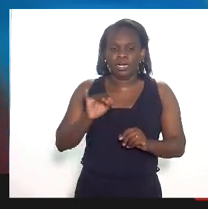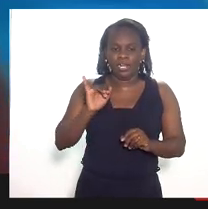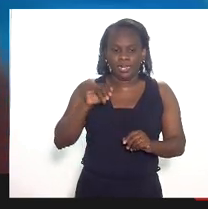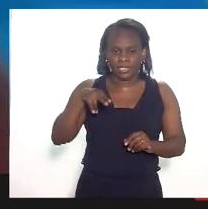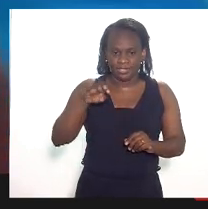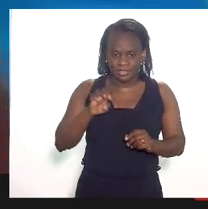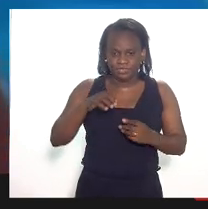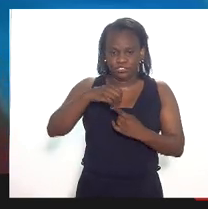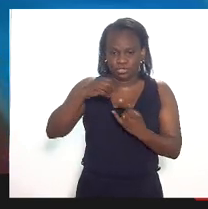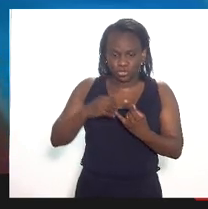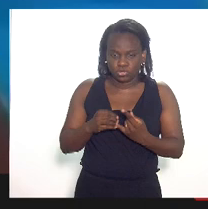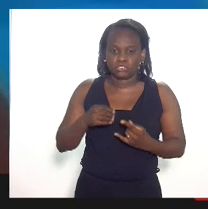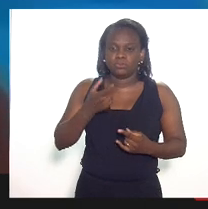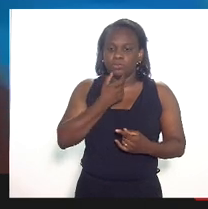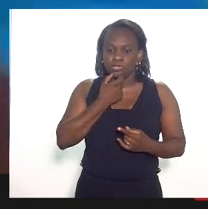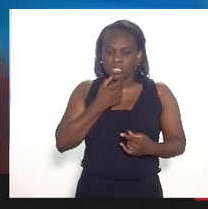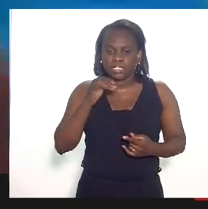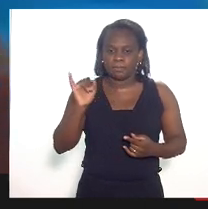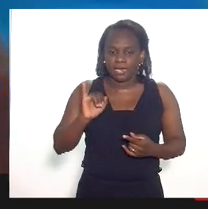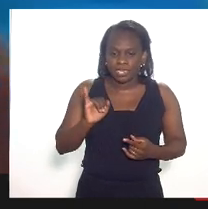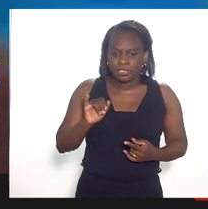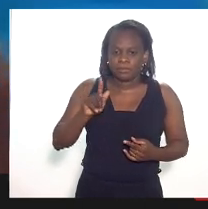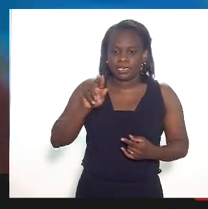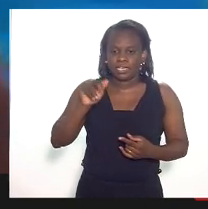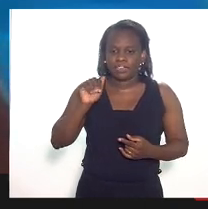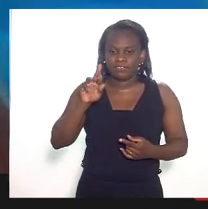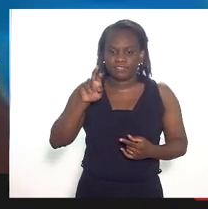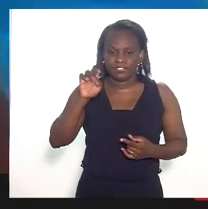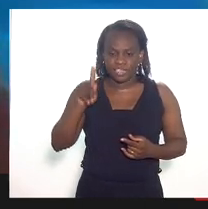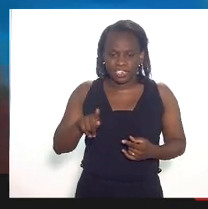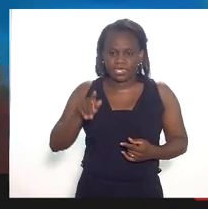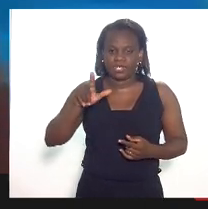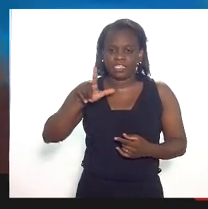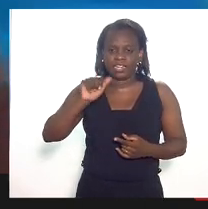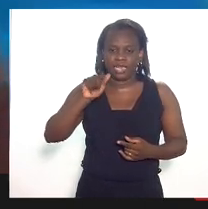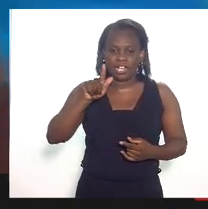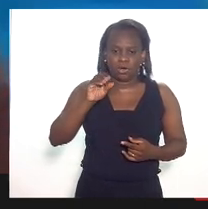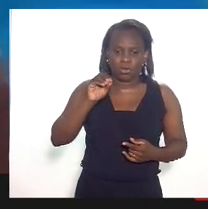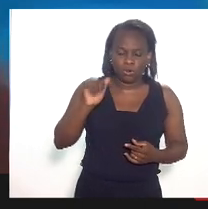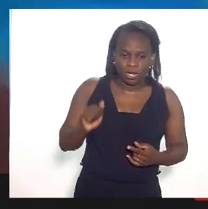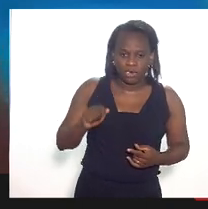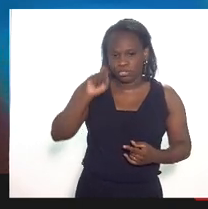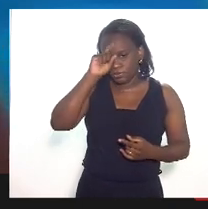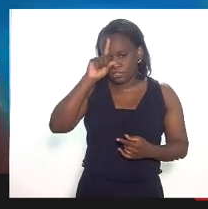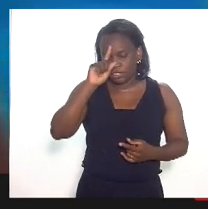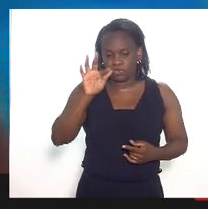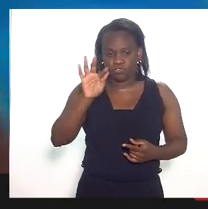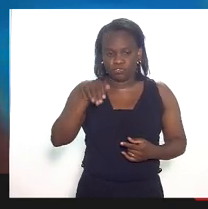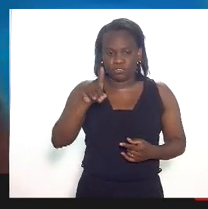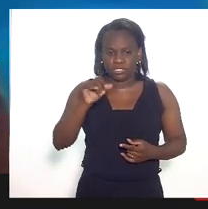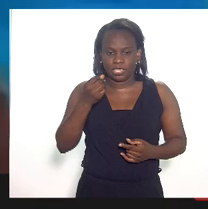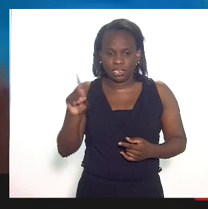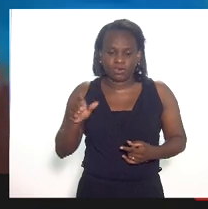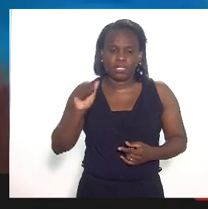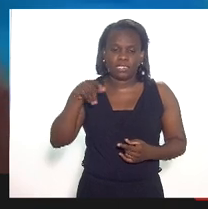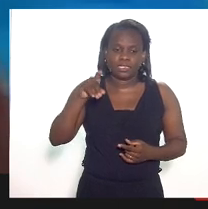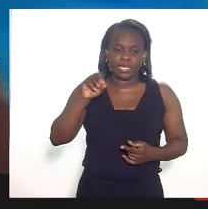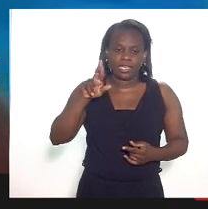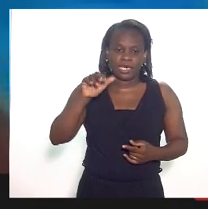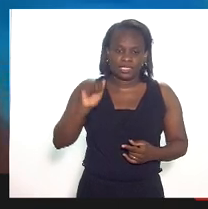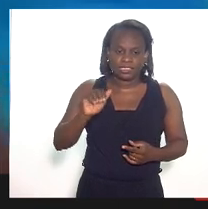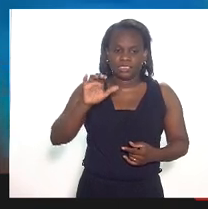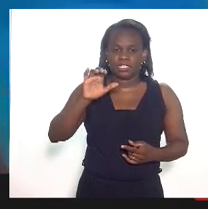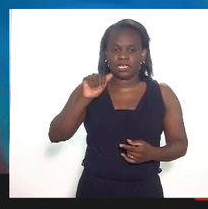da Fiocruz, Bom Sucesso, Ipanema, Gafreguinho, Lagoa, Hospital do Fundão, Andaraí, Cardoso Fontes